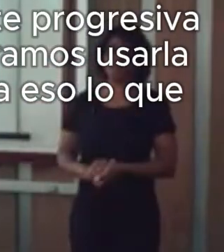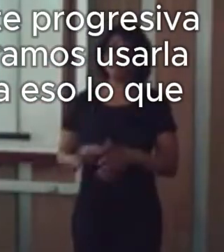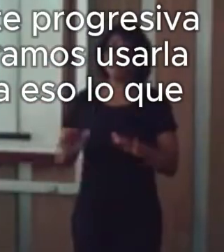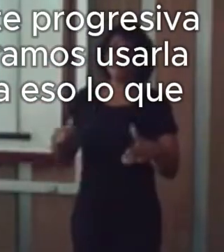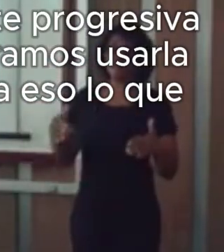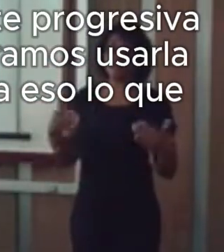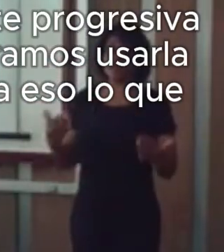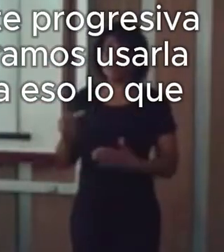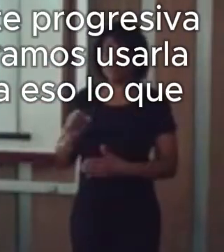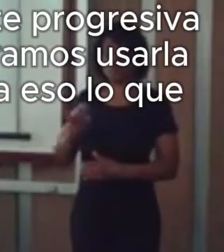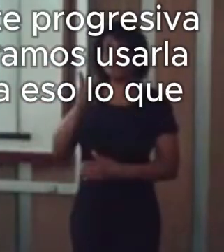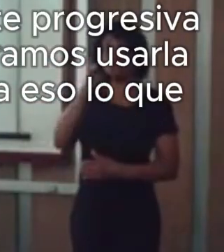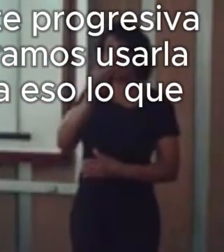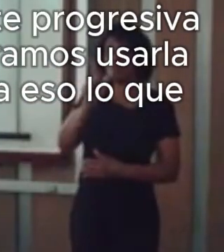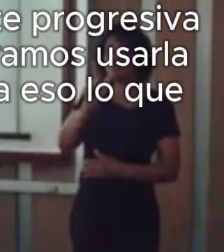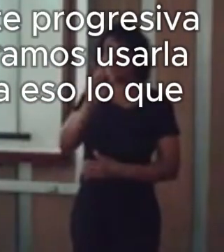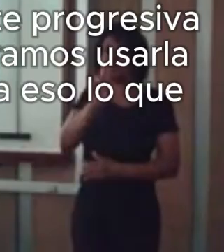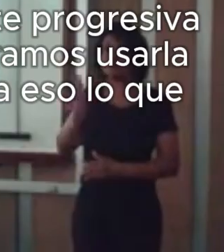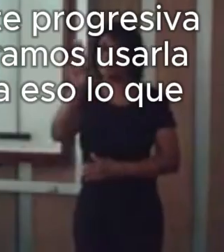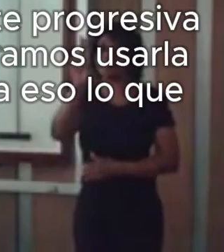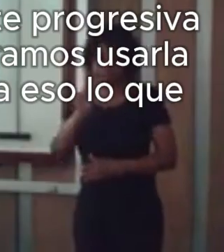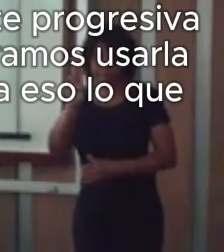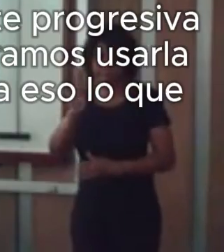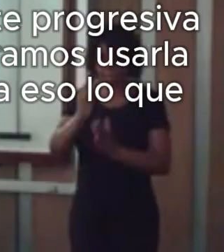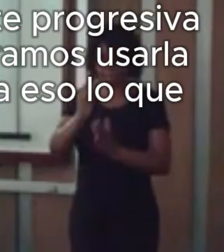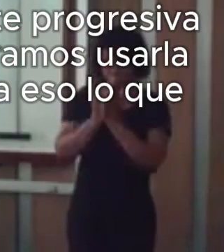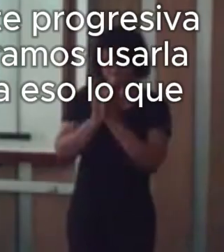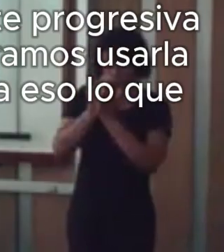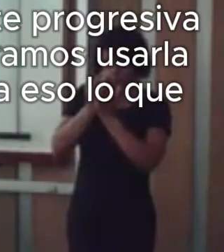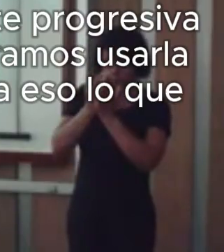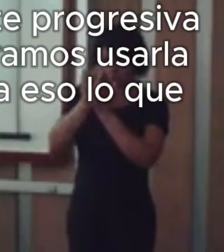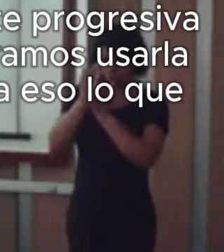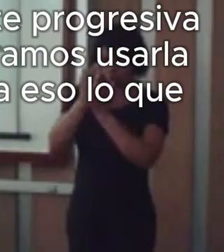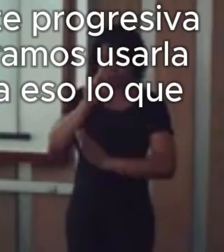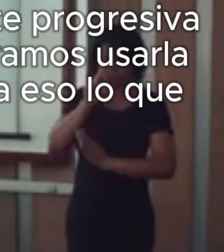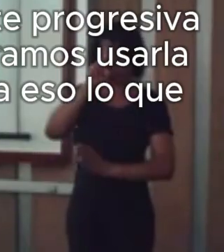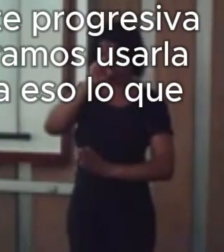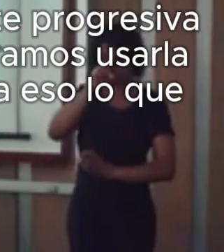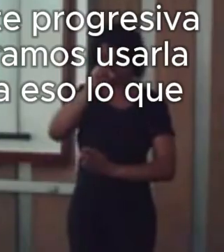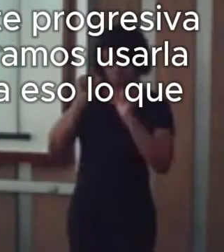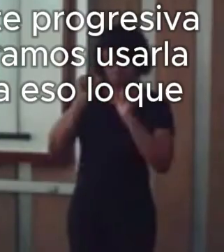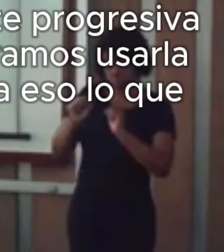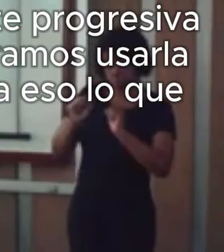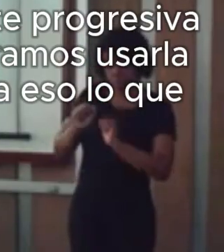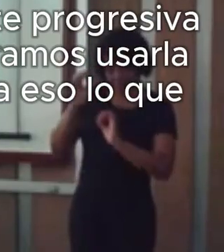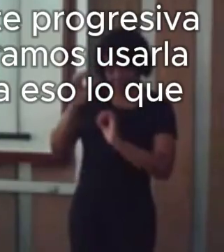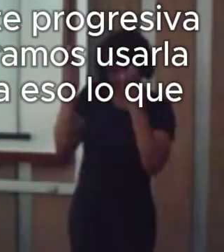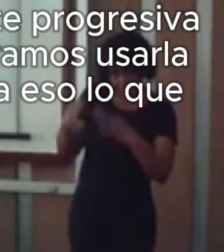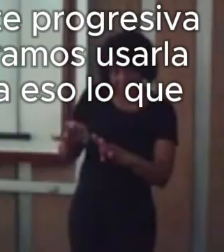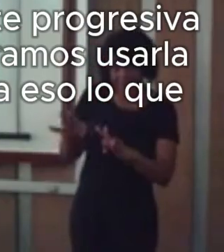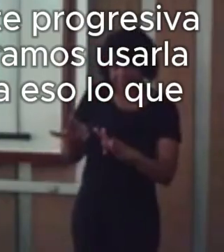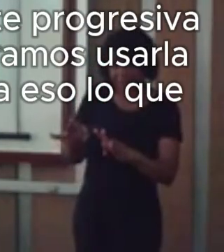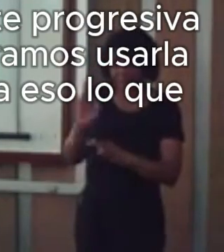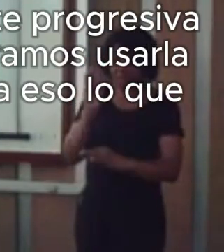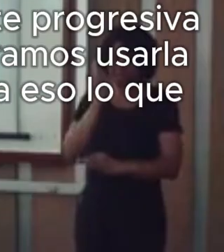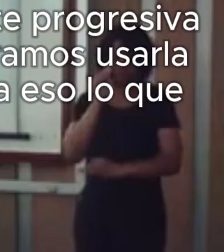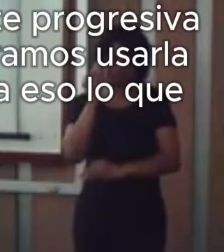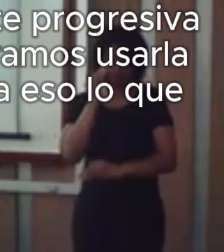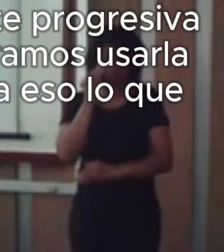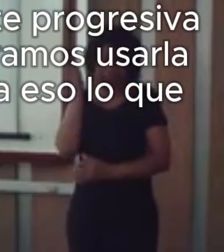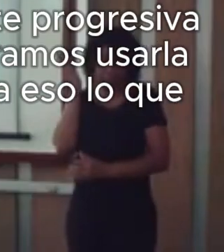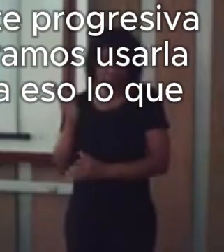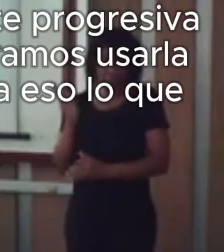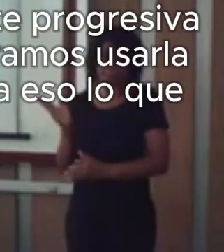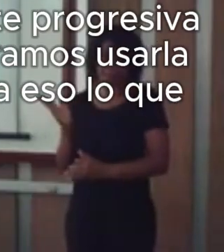Então, se a gente conseguisse usar, fazer na fase mais aguda, teria mais chance de dar certo. E foi isso que a gente tentou